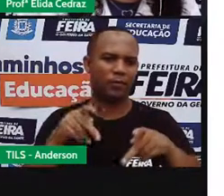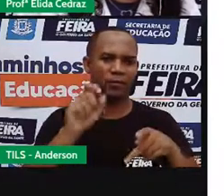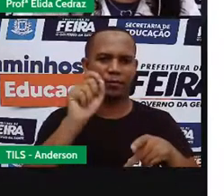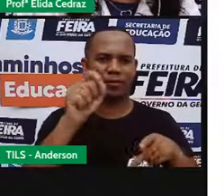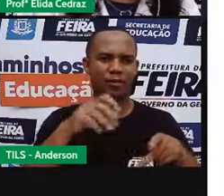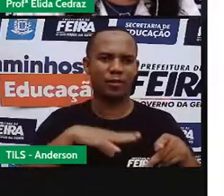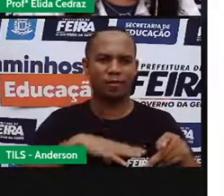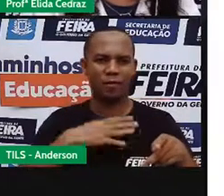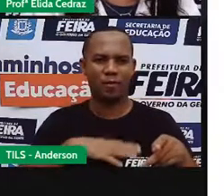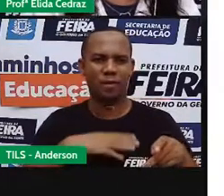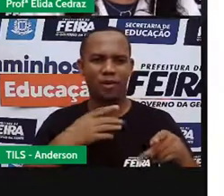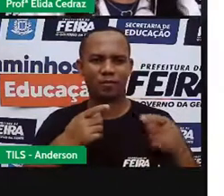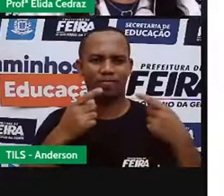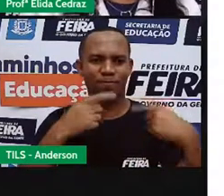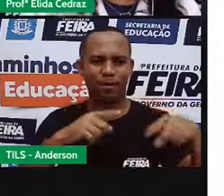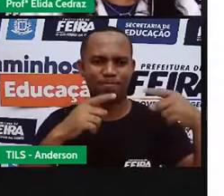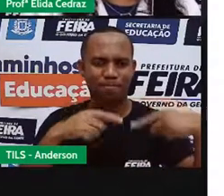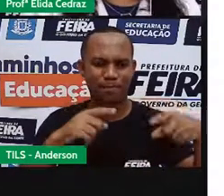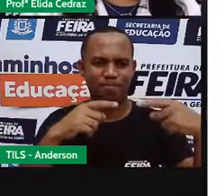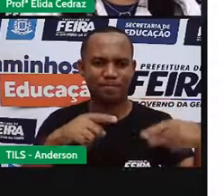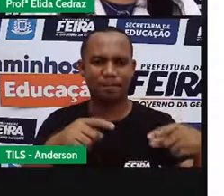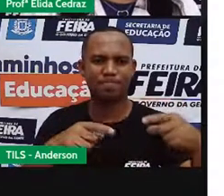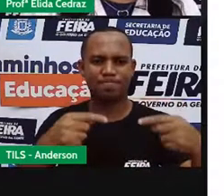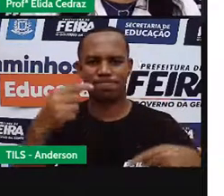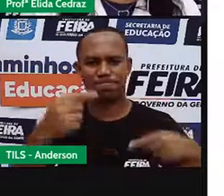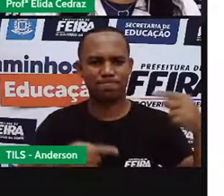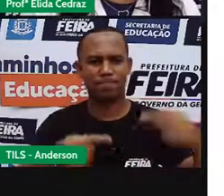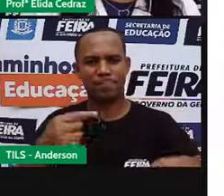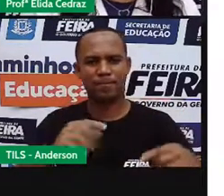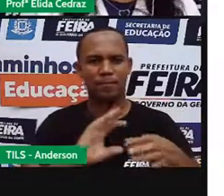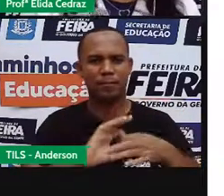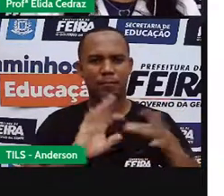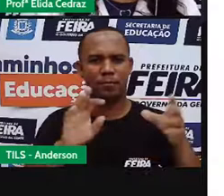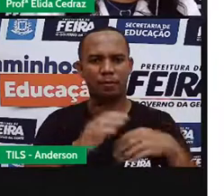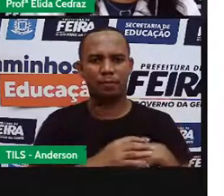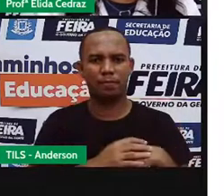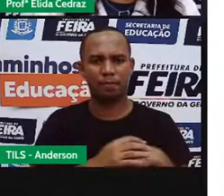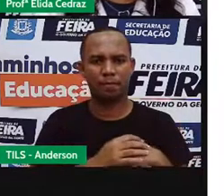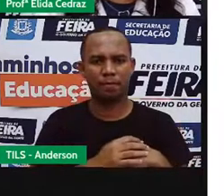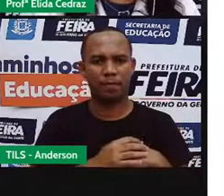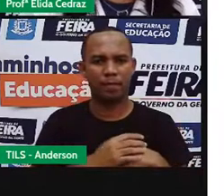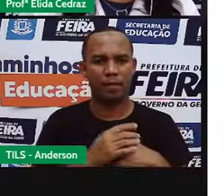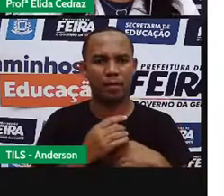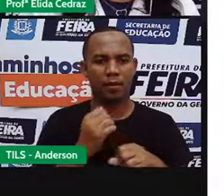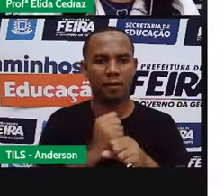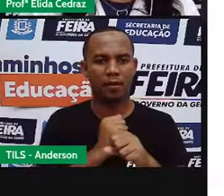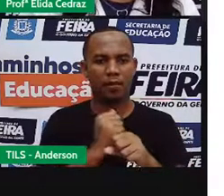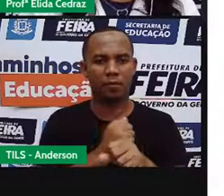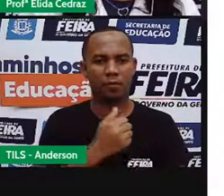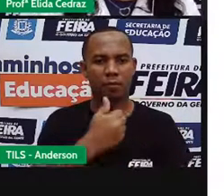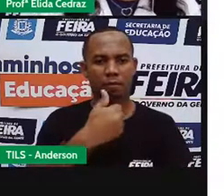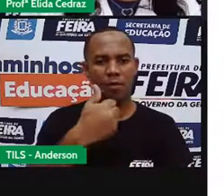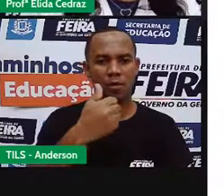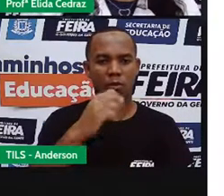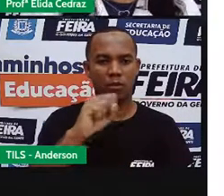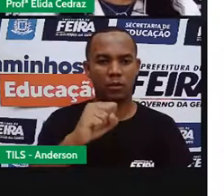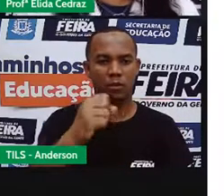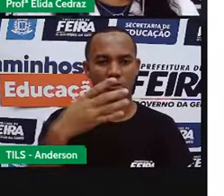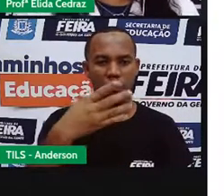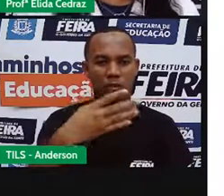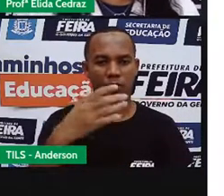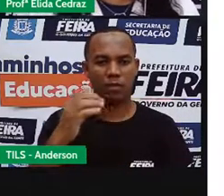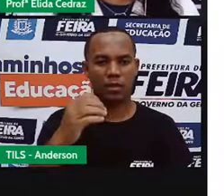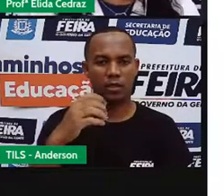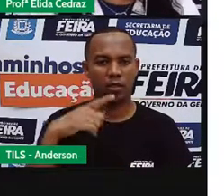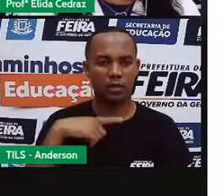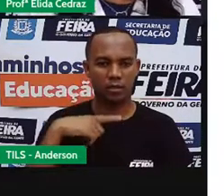lá, lado a lado, lutando pela independência. E a partir de 1840 é que surgiu a imagem